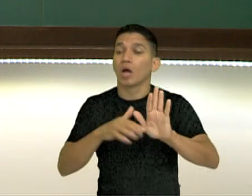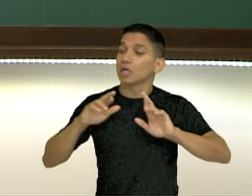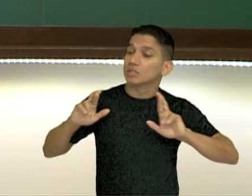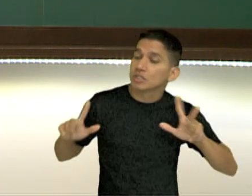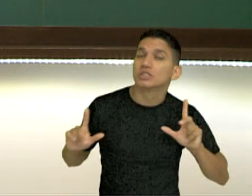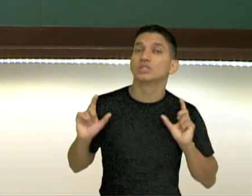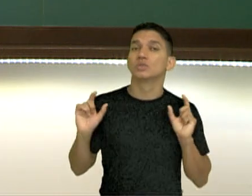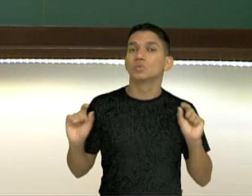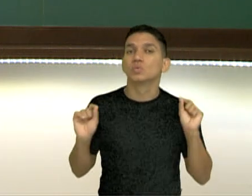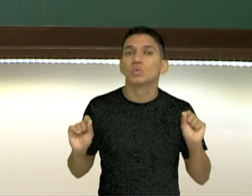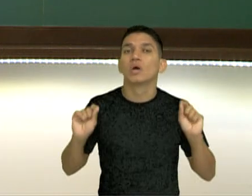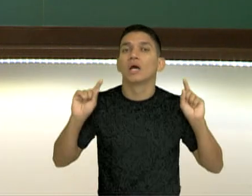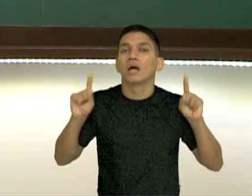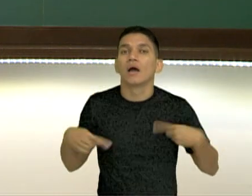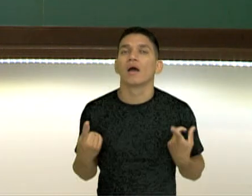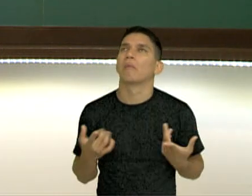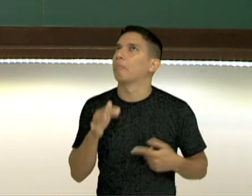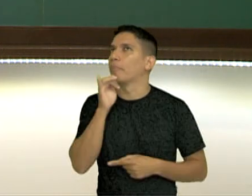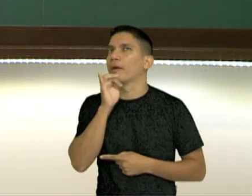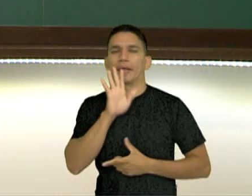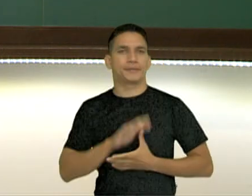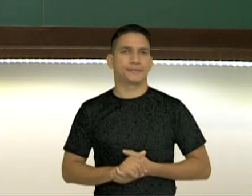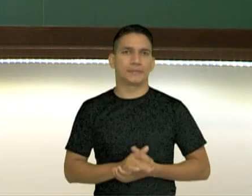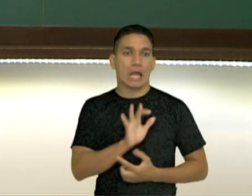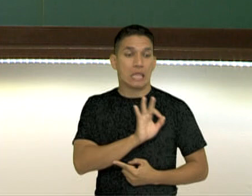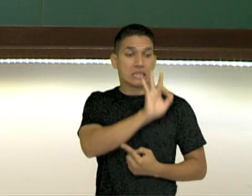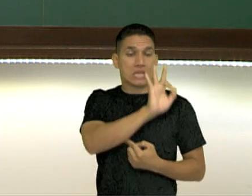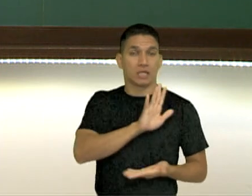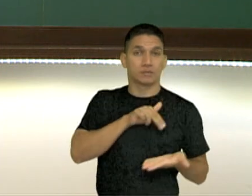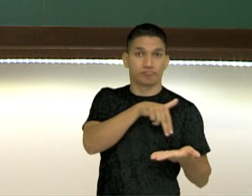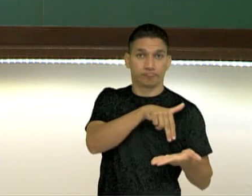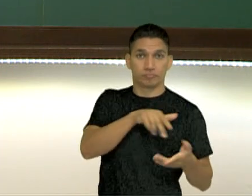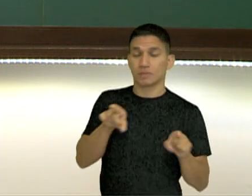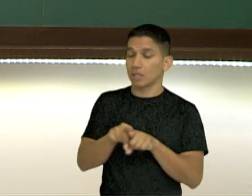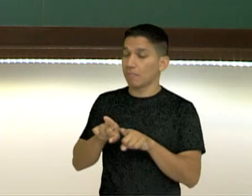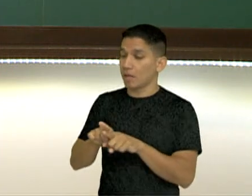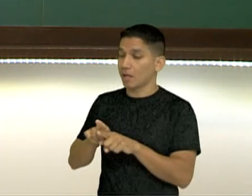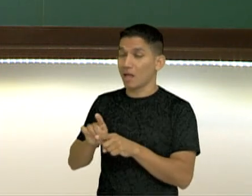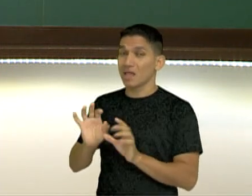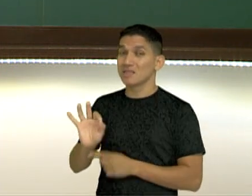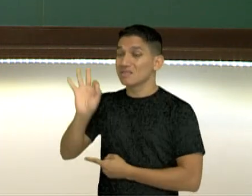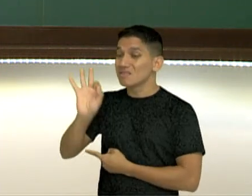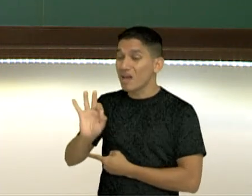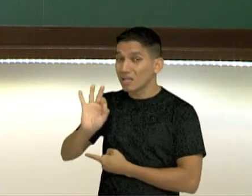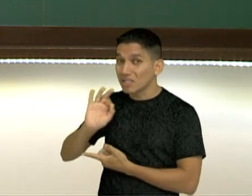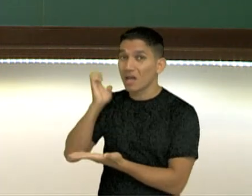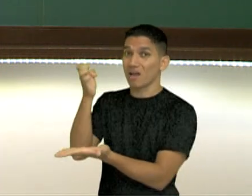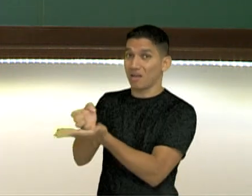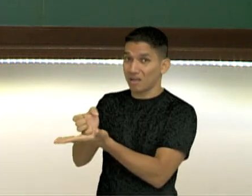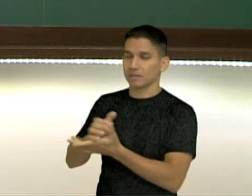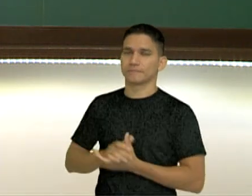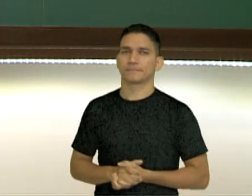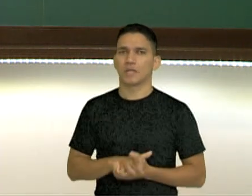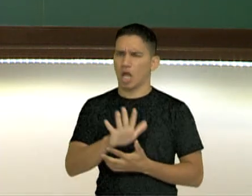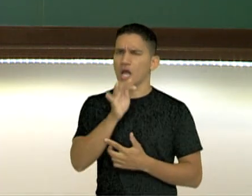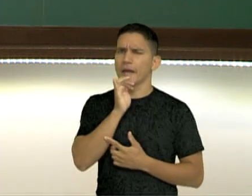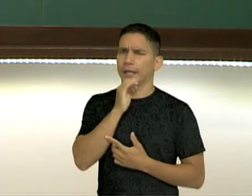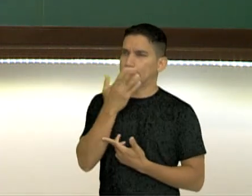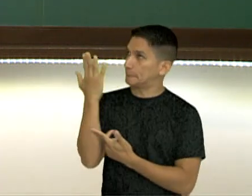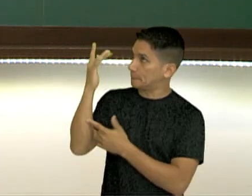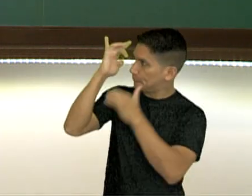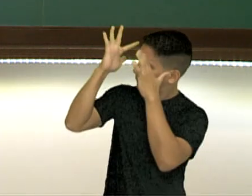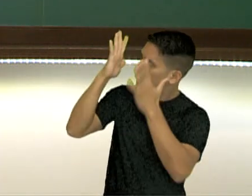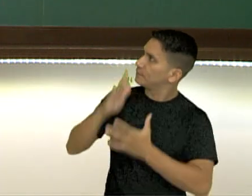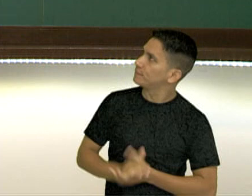para a gente o que é, por exemplo, taxa nominal e taxa efetiva. Vamos para um exemplo aqui para a gente